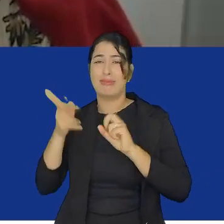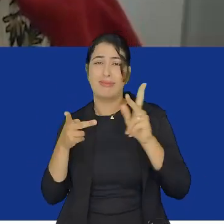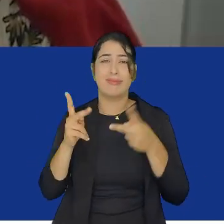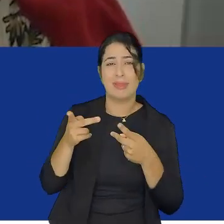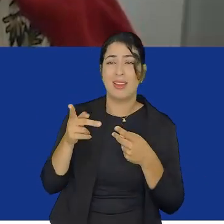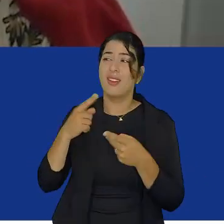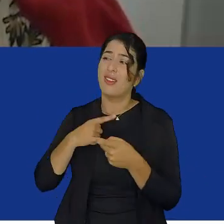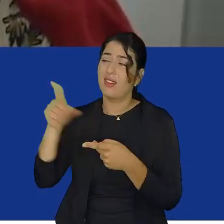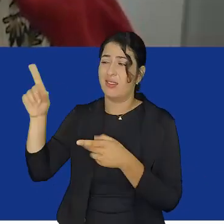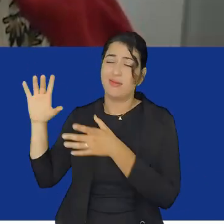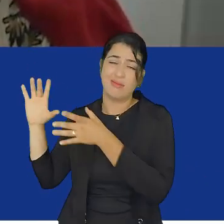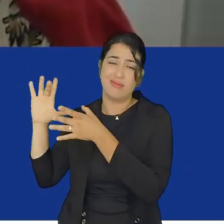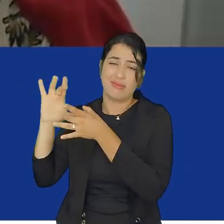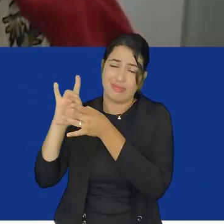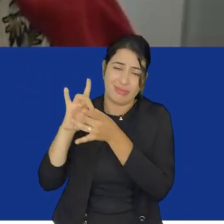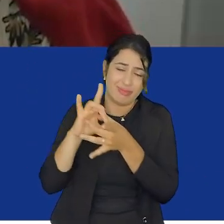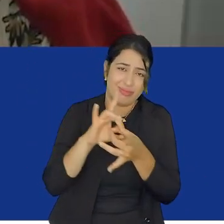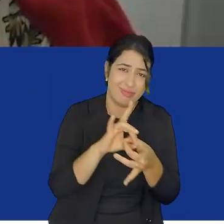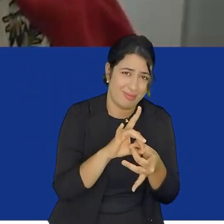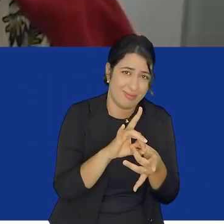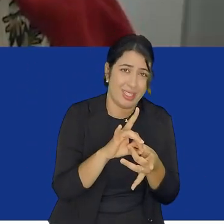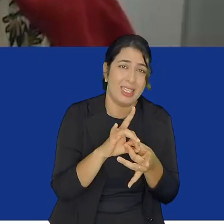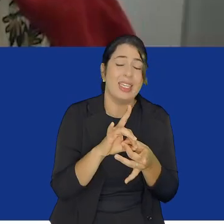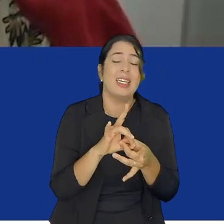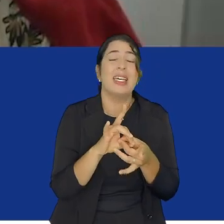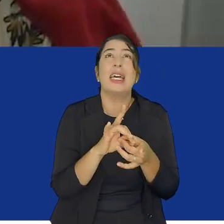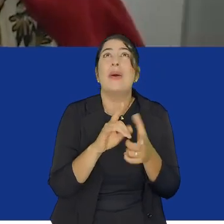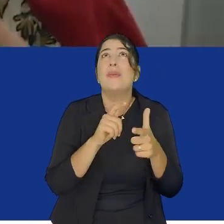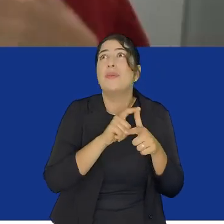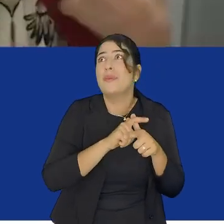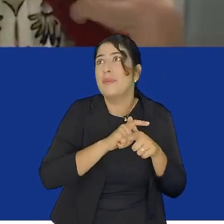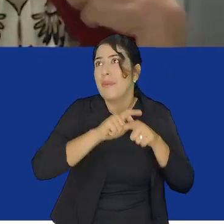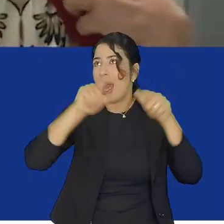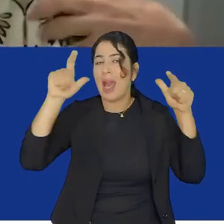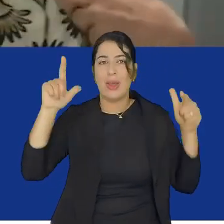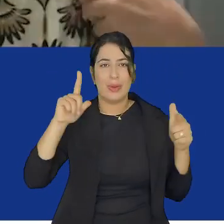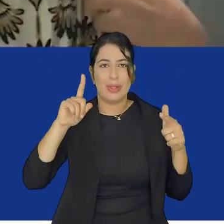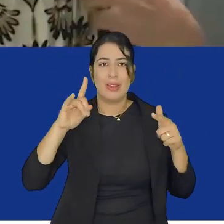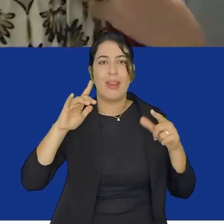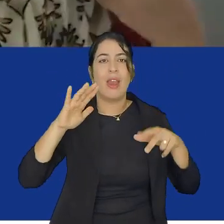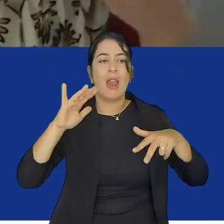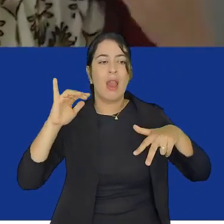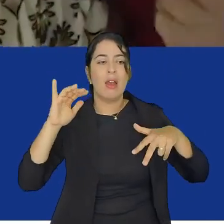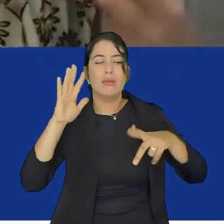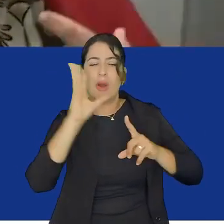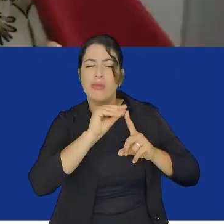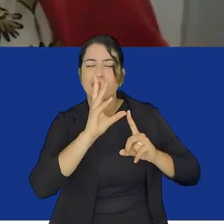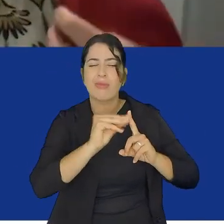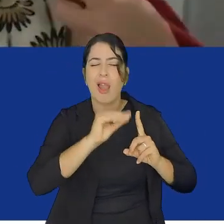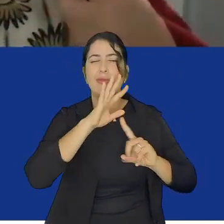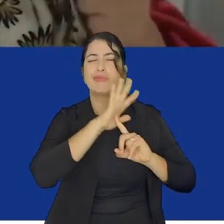contexto, a maioria dos assédios não acontece por intencionalidade, tá, gente? Essas